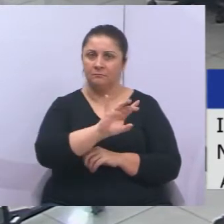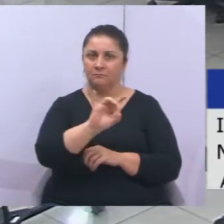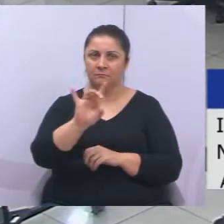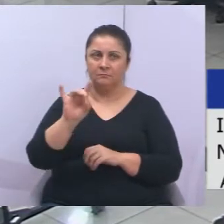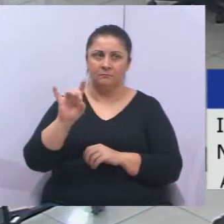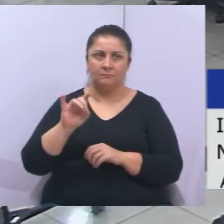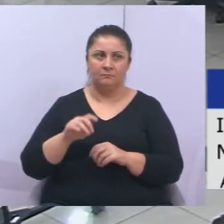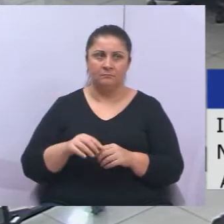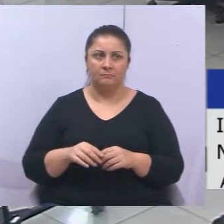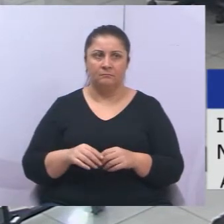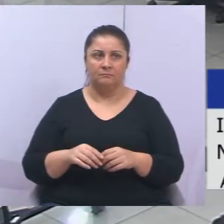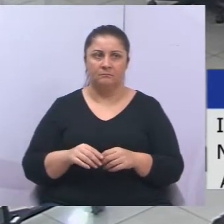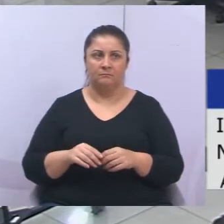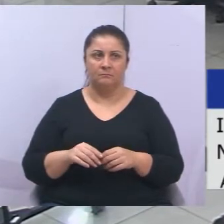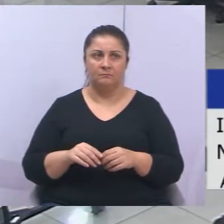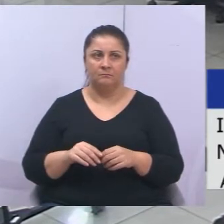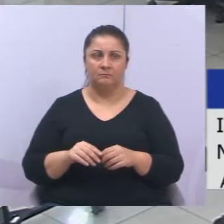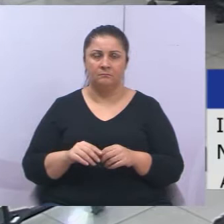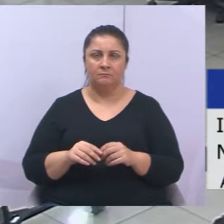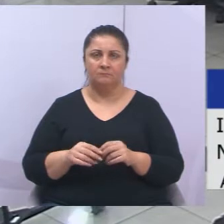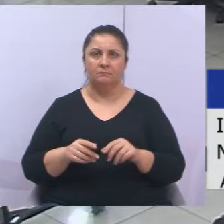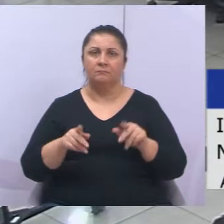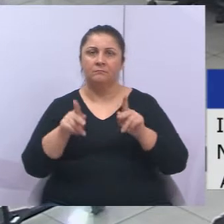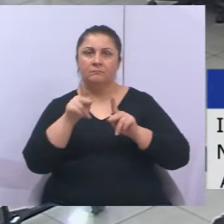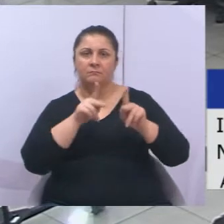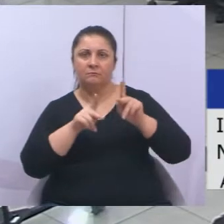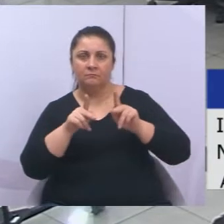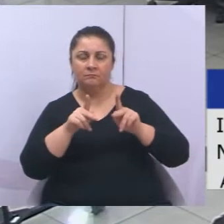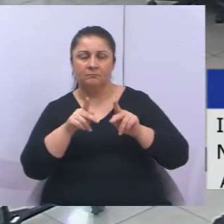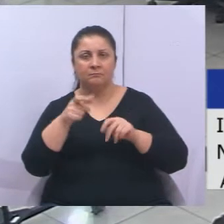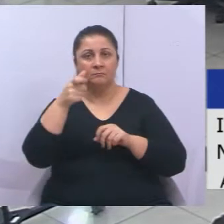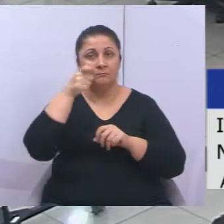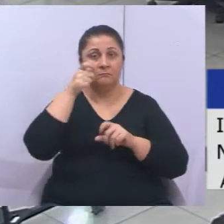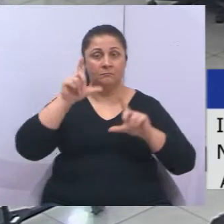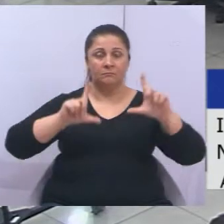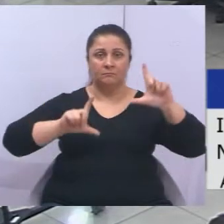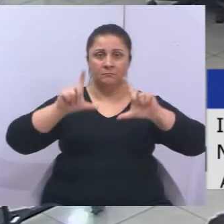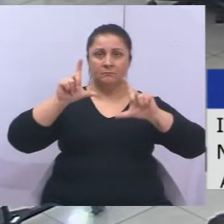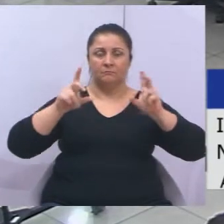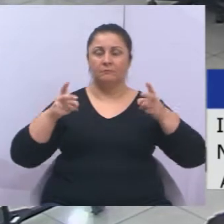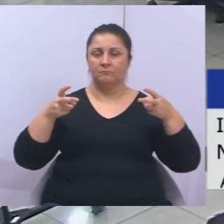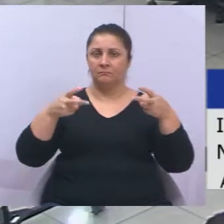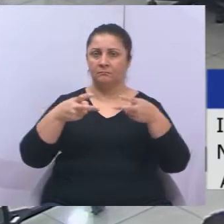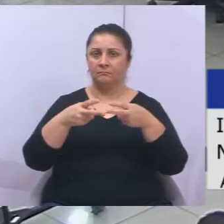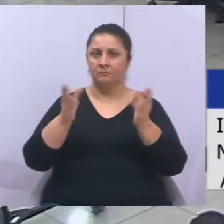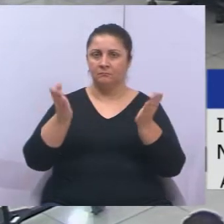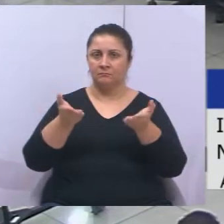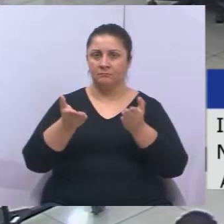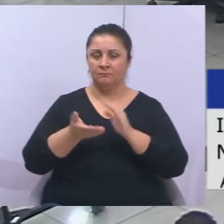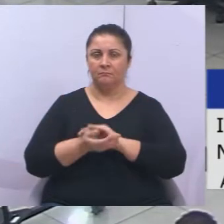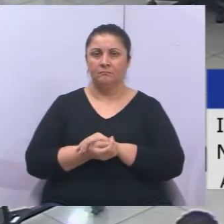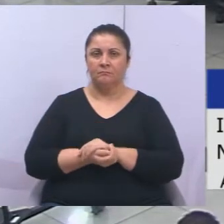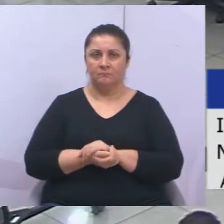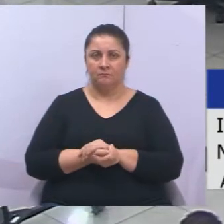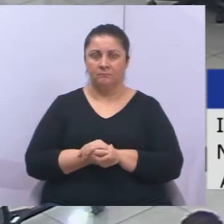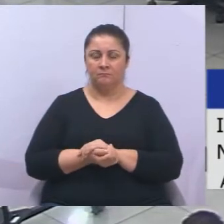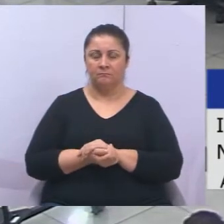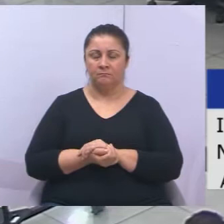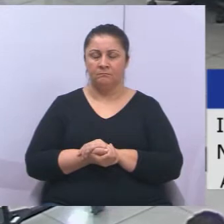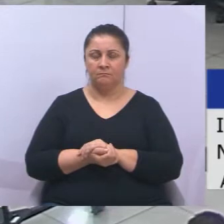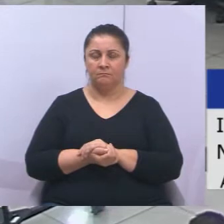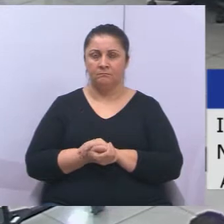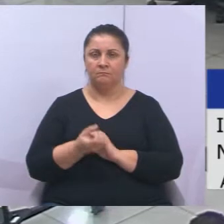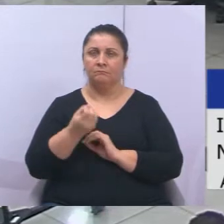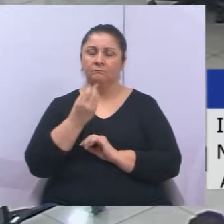nós, público que assiste à TV Câmara neste exato momento, desejo um